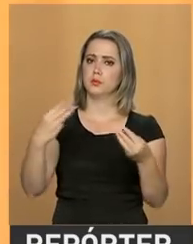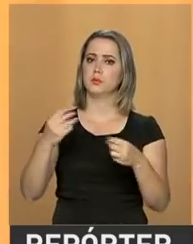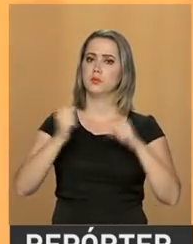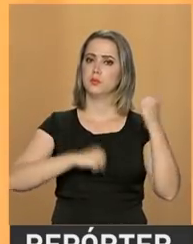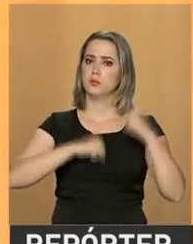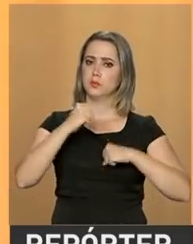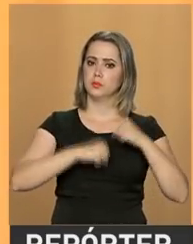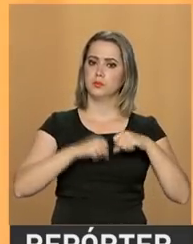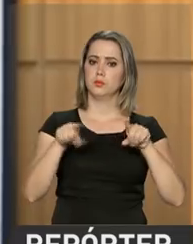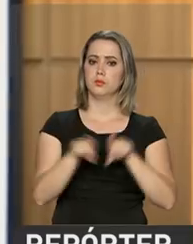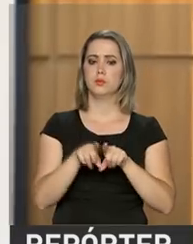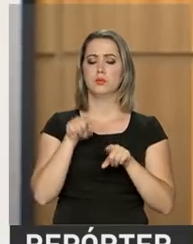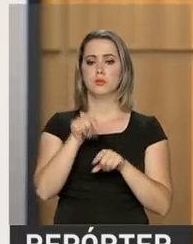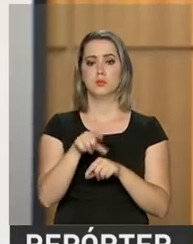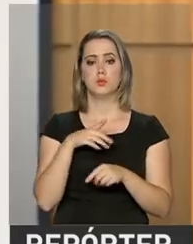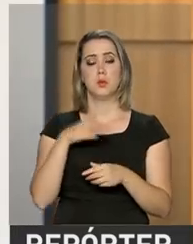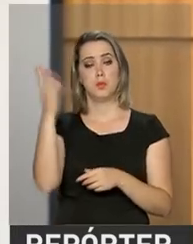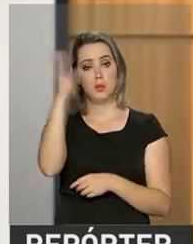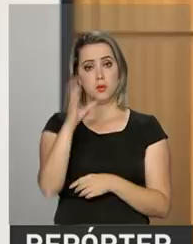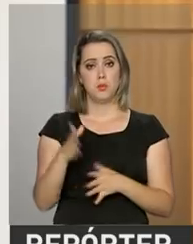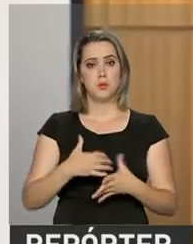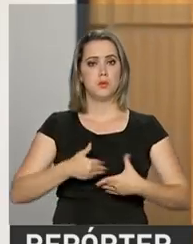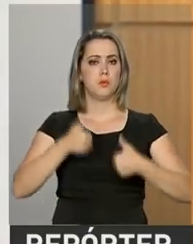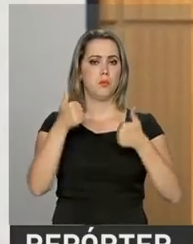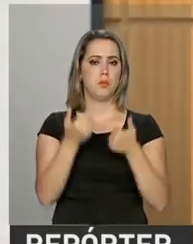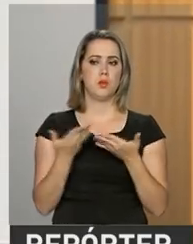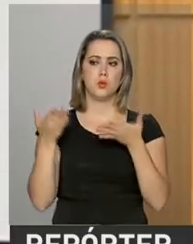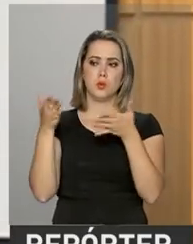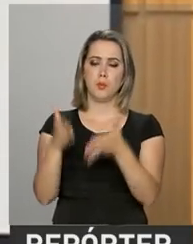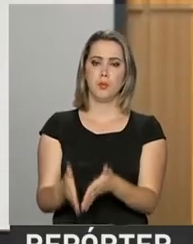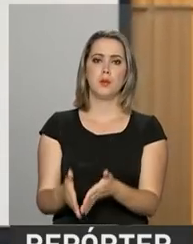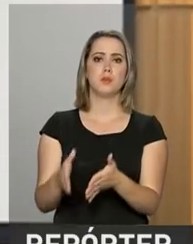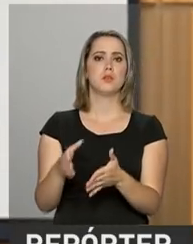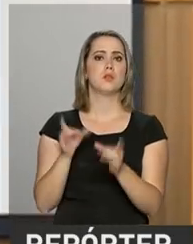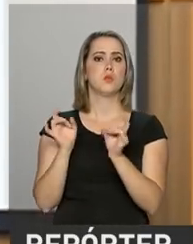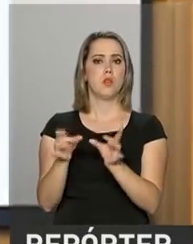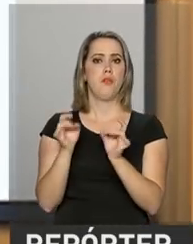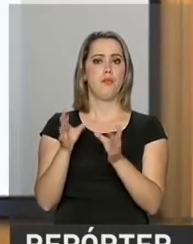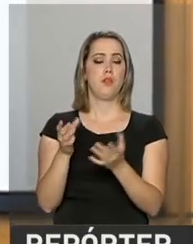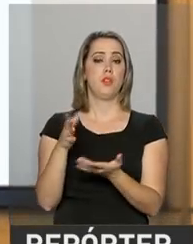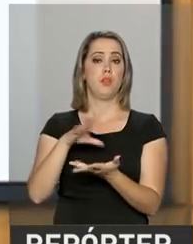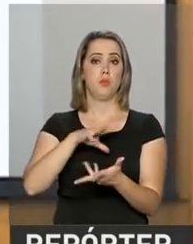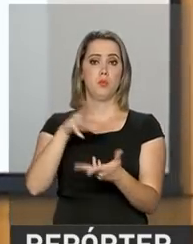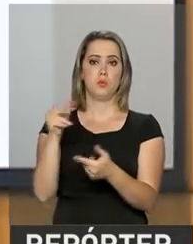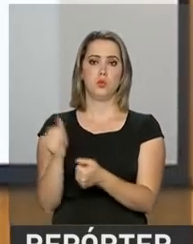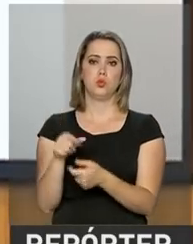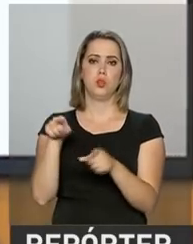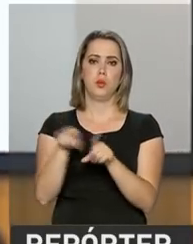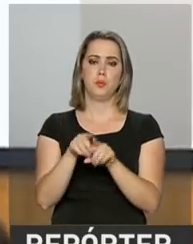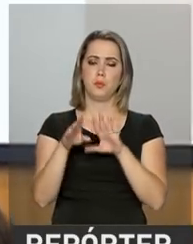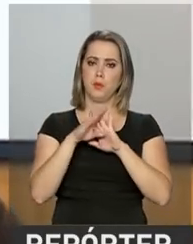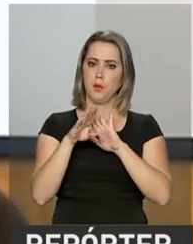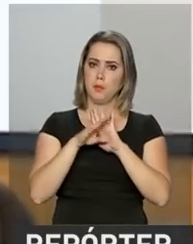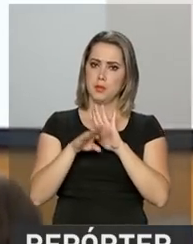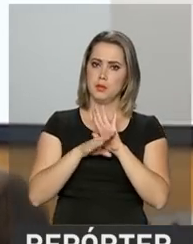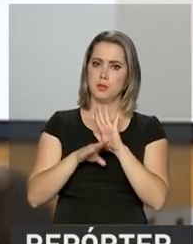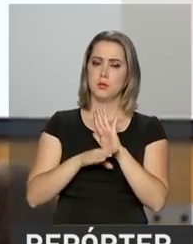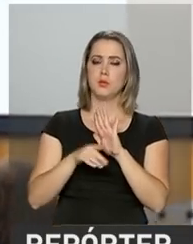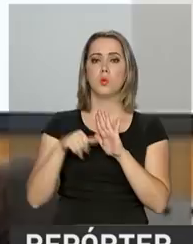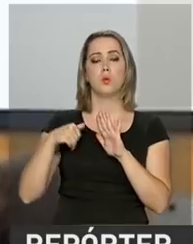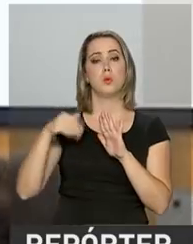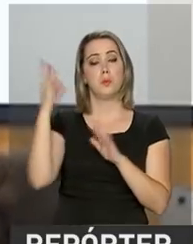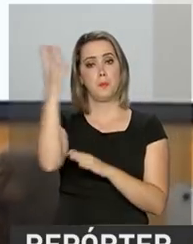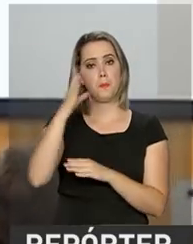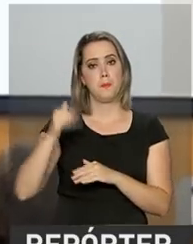comércio exterior de serviços para que o brasil melhore sua participação no comércio internacional os programas brasil mais produtivo de